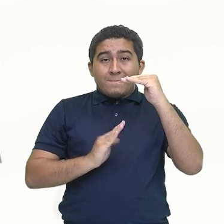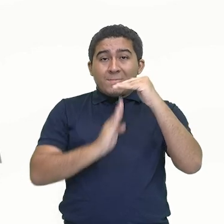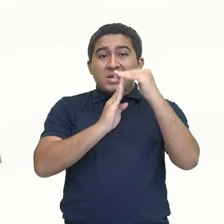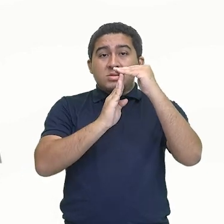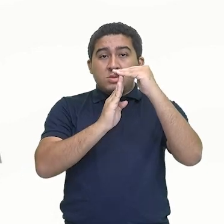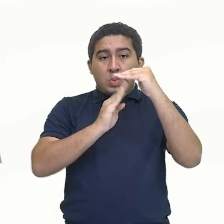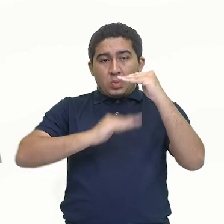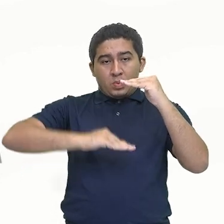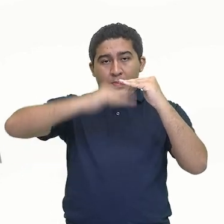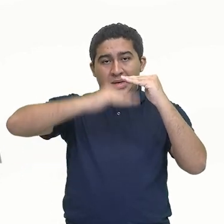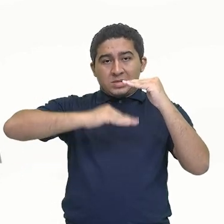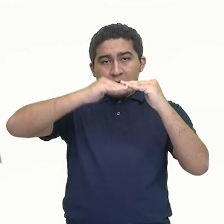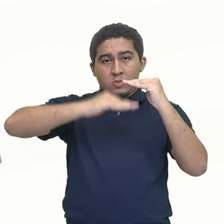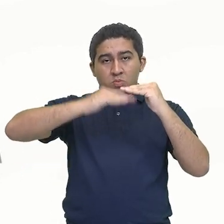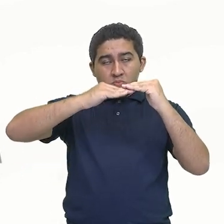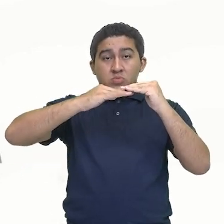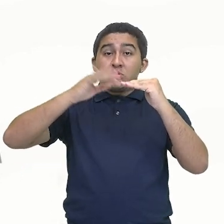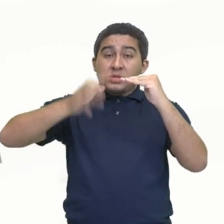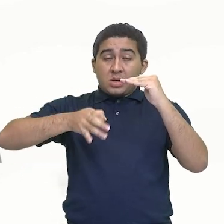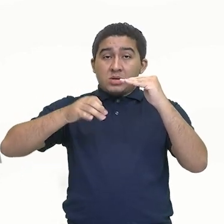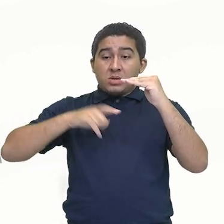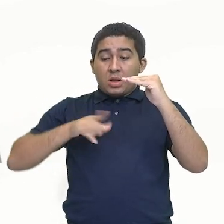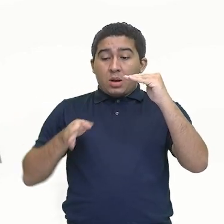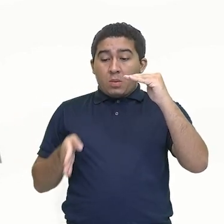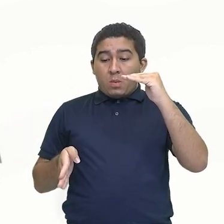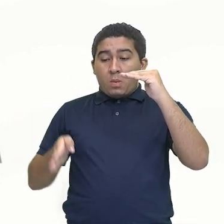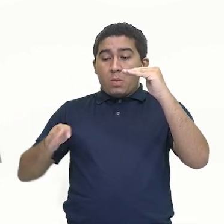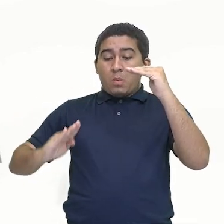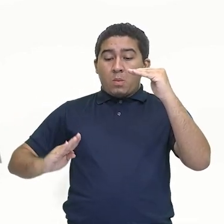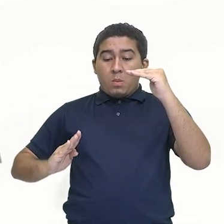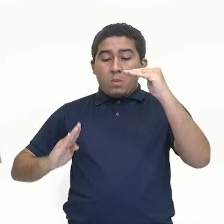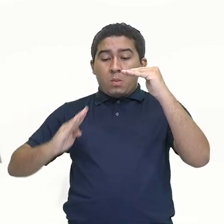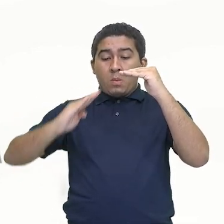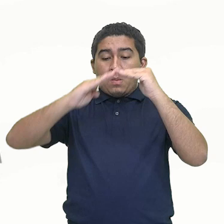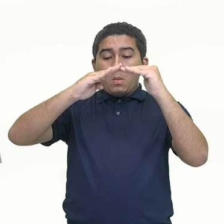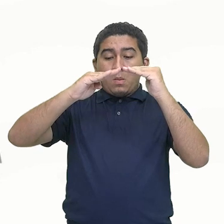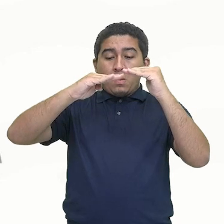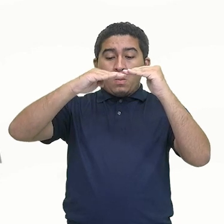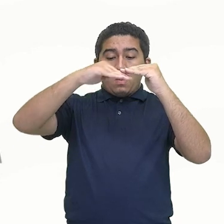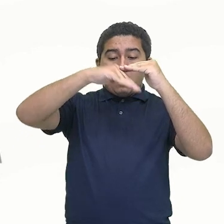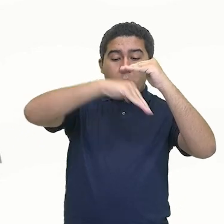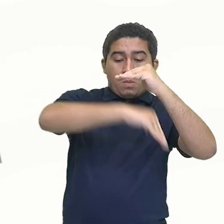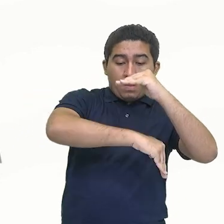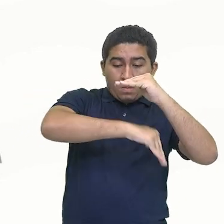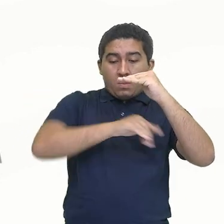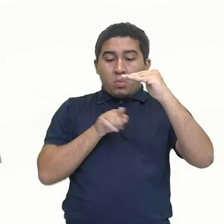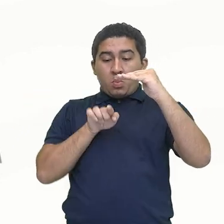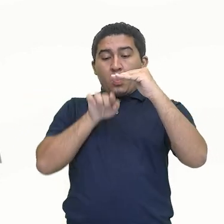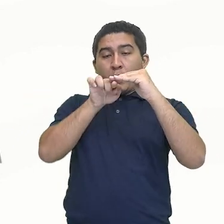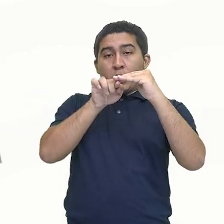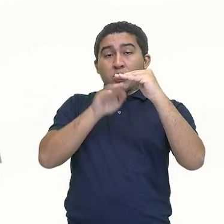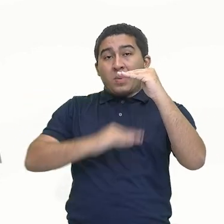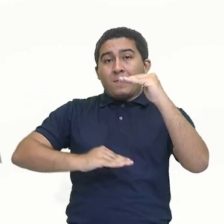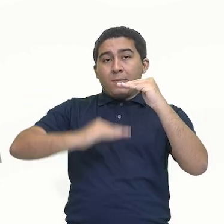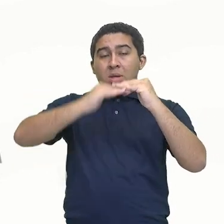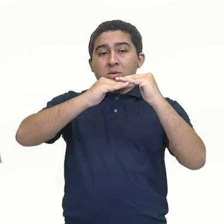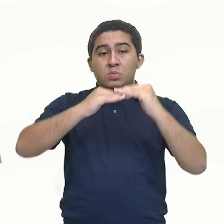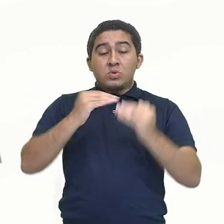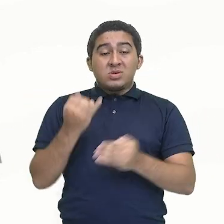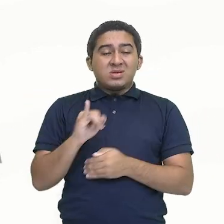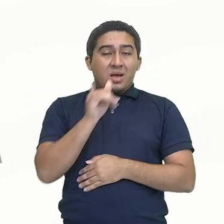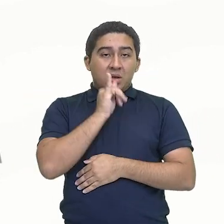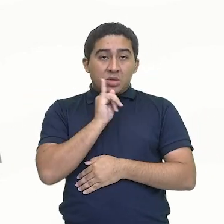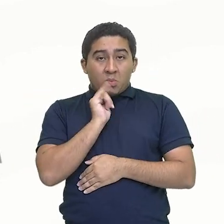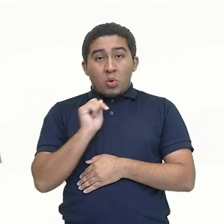máximo, tá bom? Quando essa curvatura é voltada para baixo, ele tem ponto máximo, tá? Se fosse a outra situação, com a